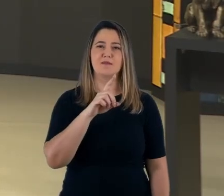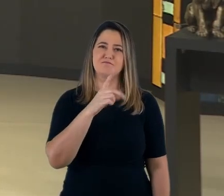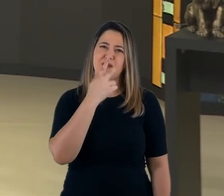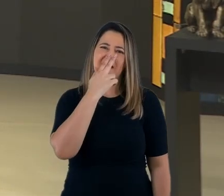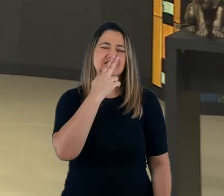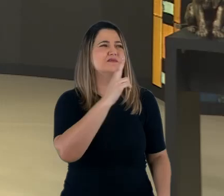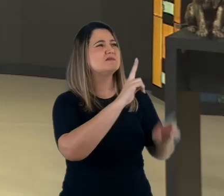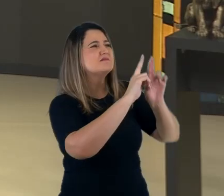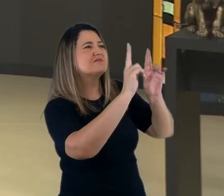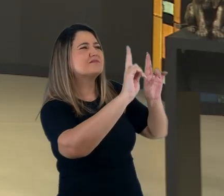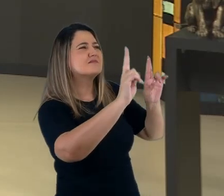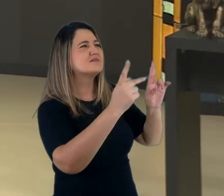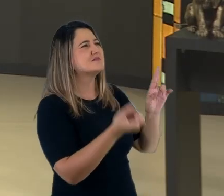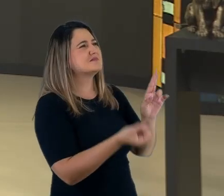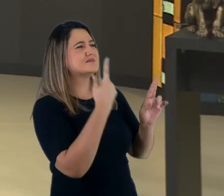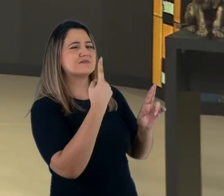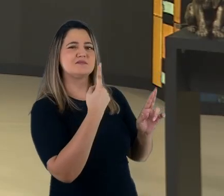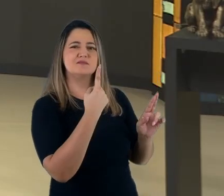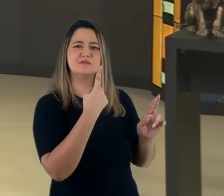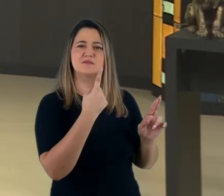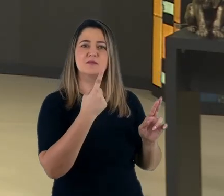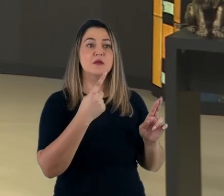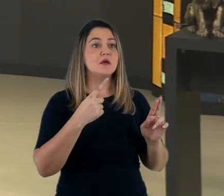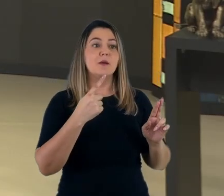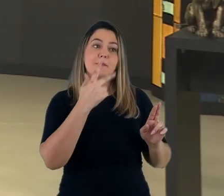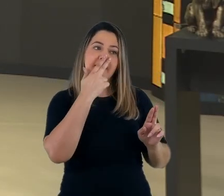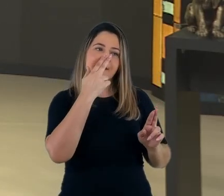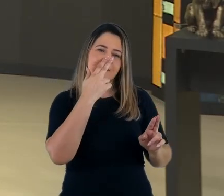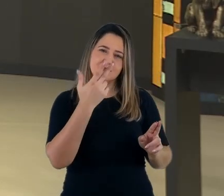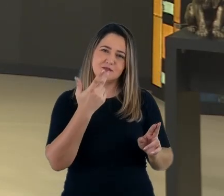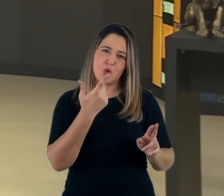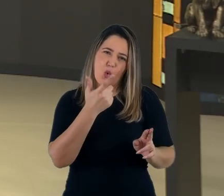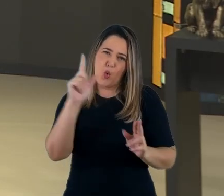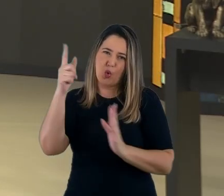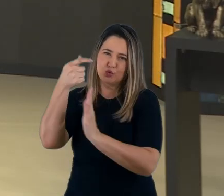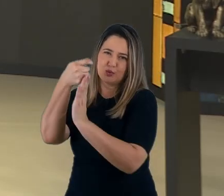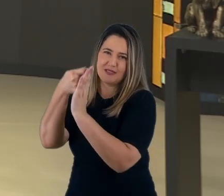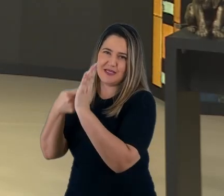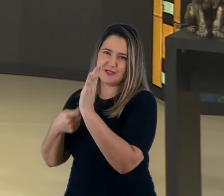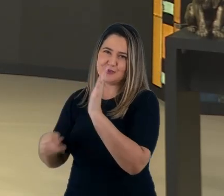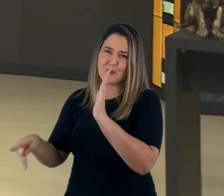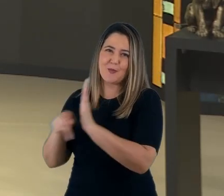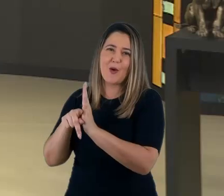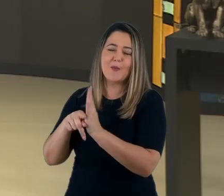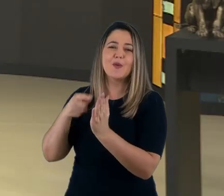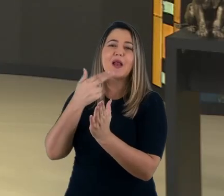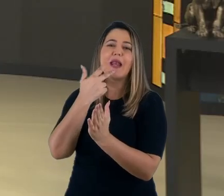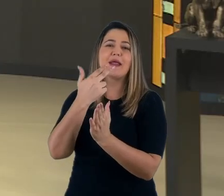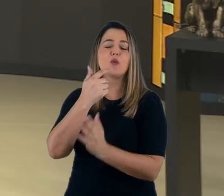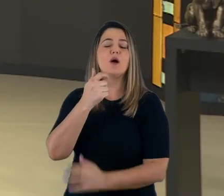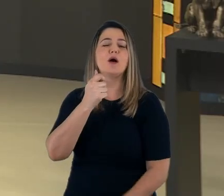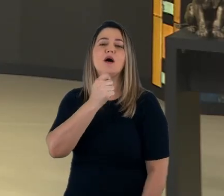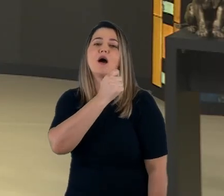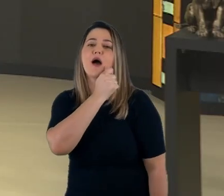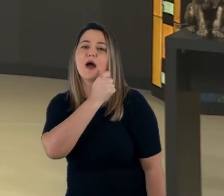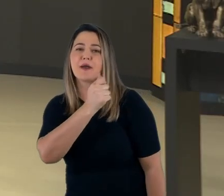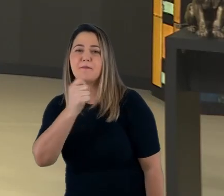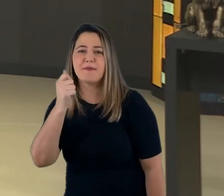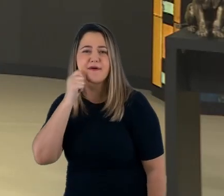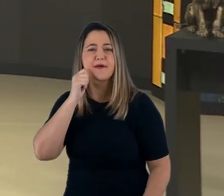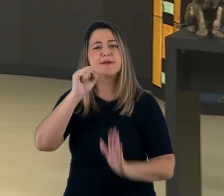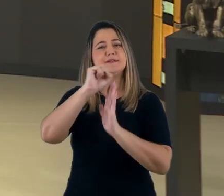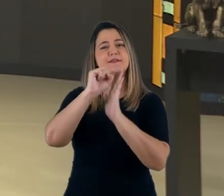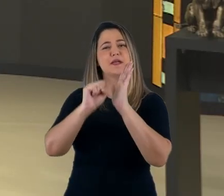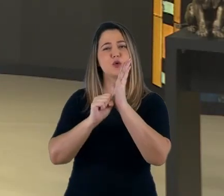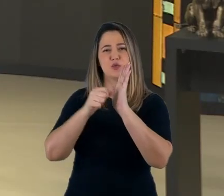a forma de escrever o texto, conforme deduzimos por outros textos em aramaico que foram escritos por volta do 7º século antes de